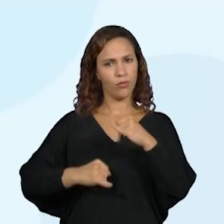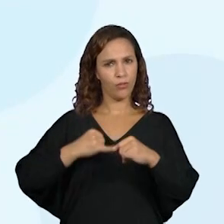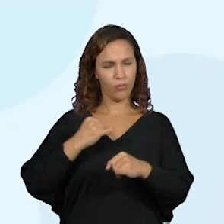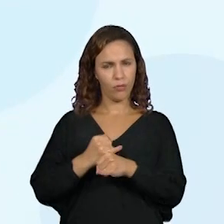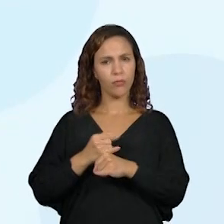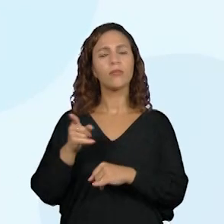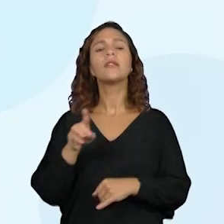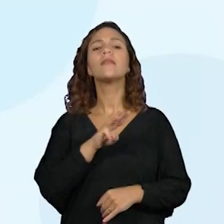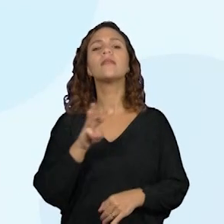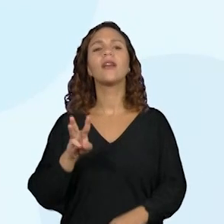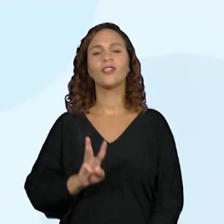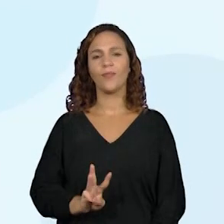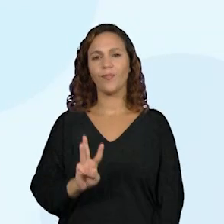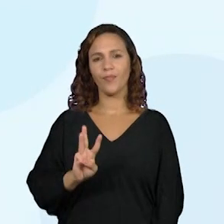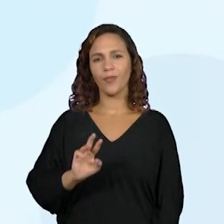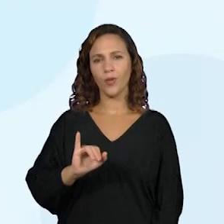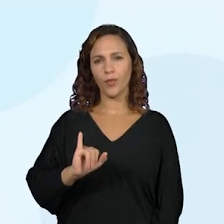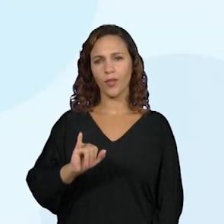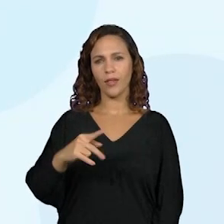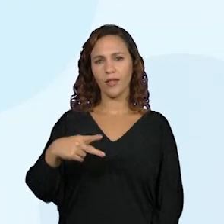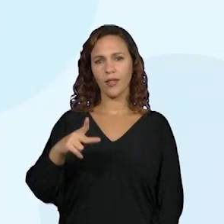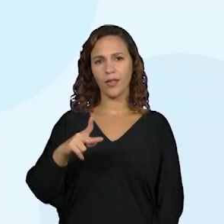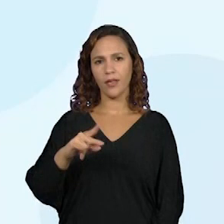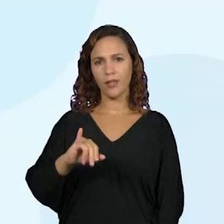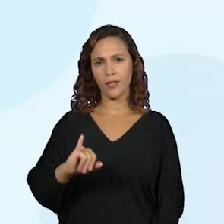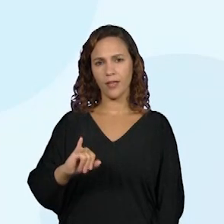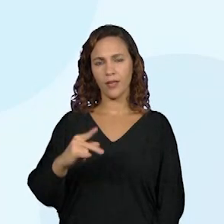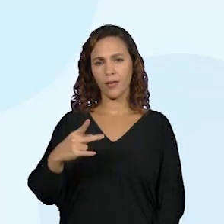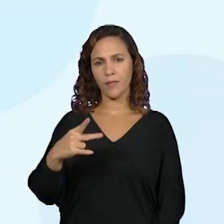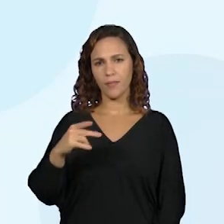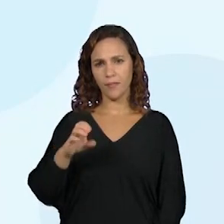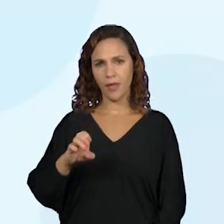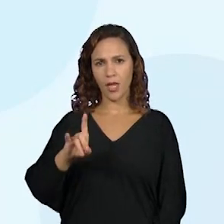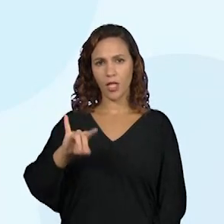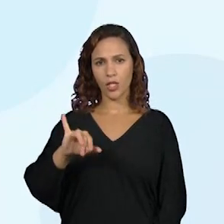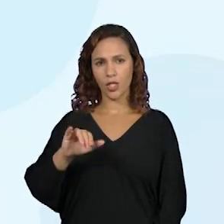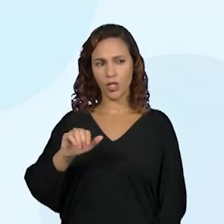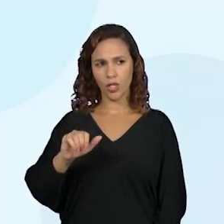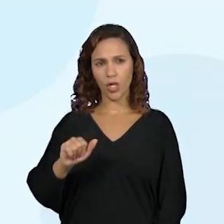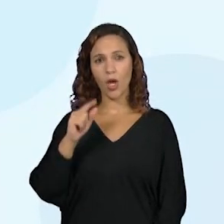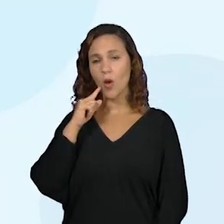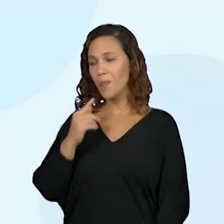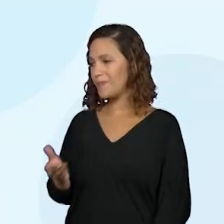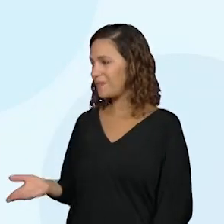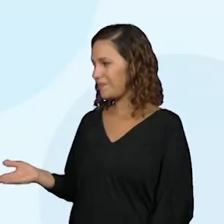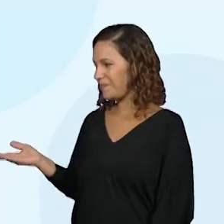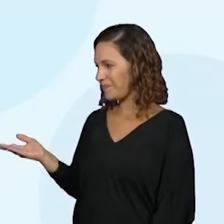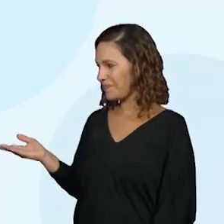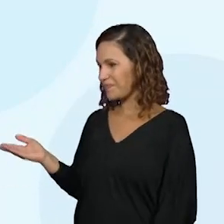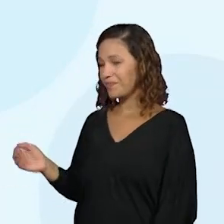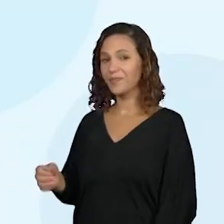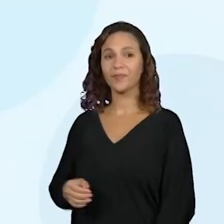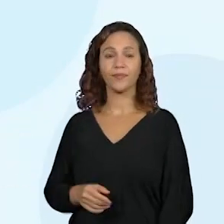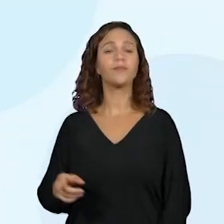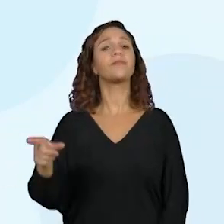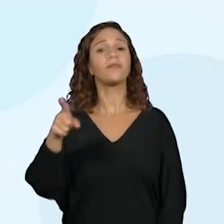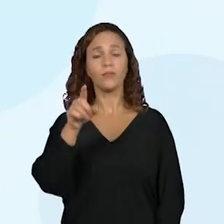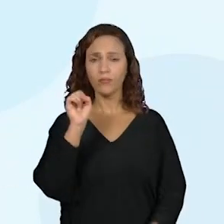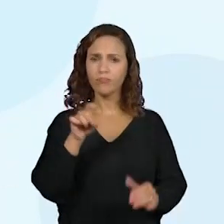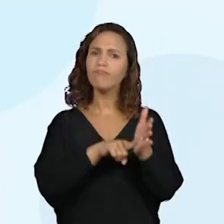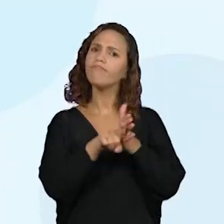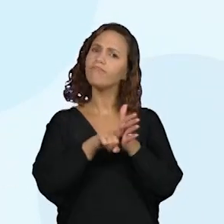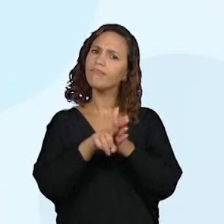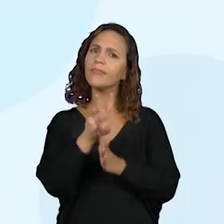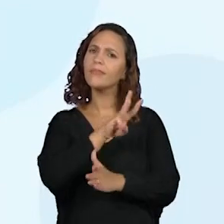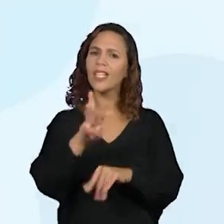do Wikipédia e vocês também podem pesquisar as características dos cães ou de outros animais em sites como